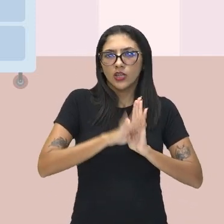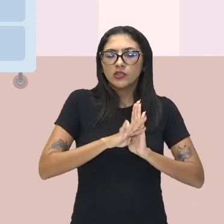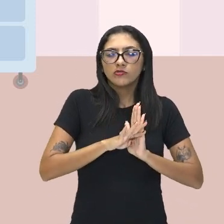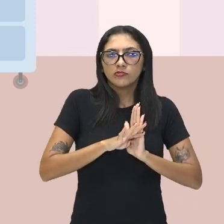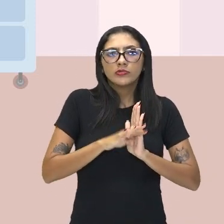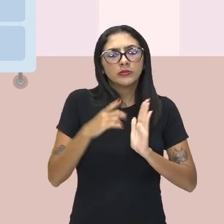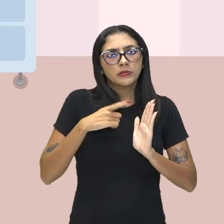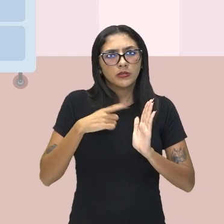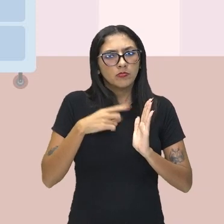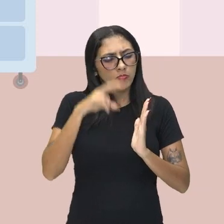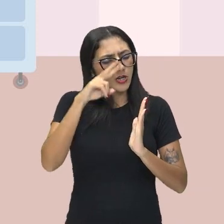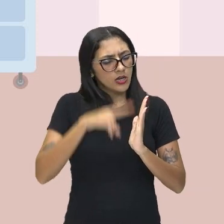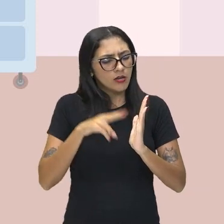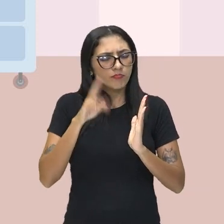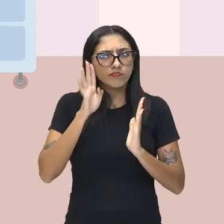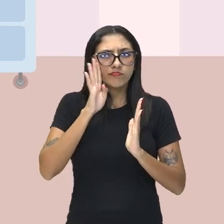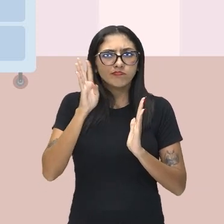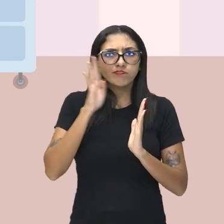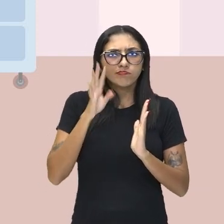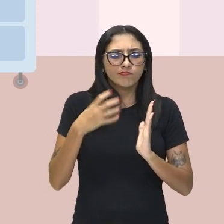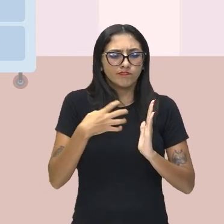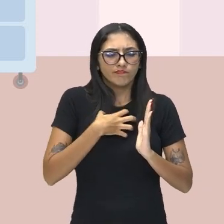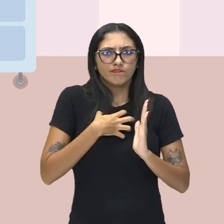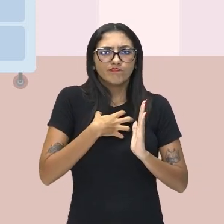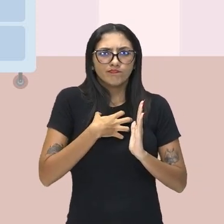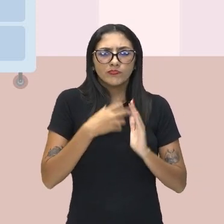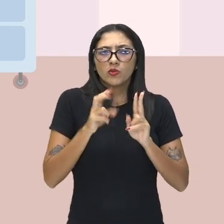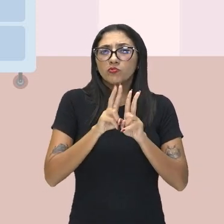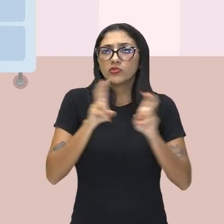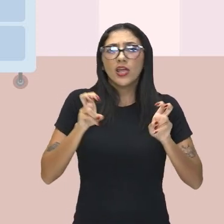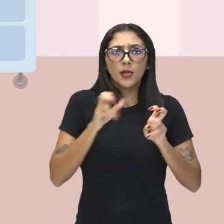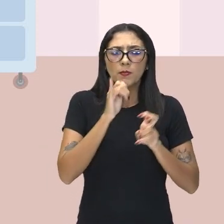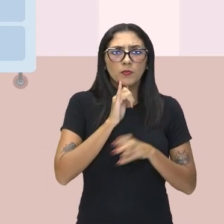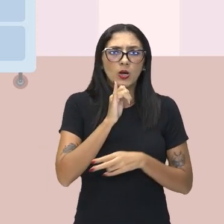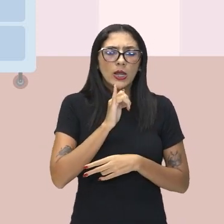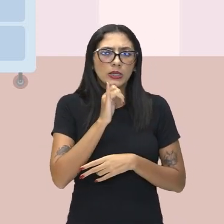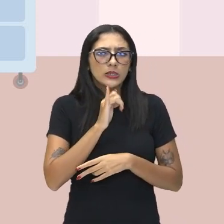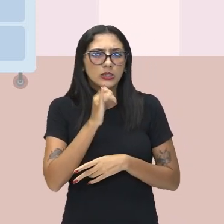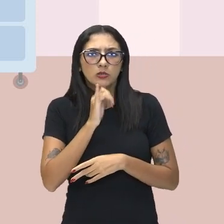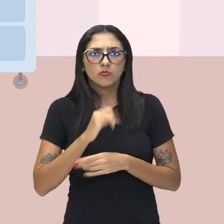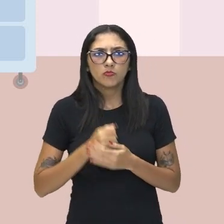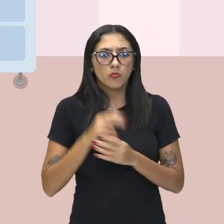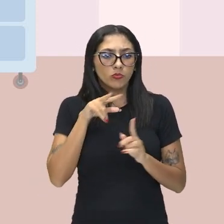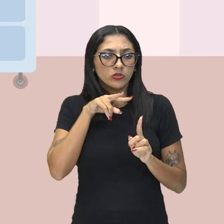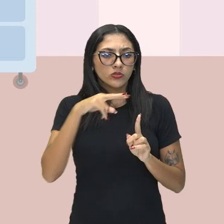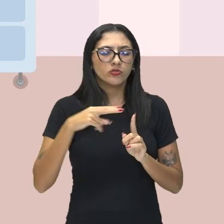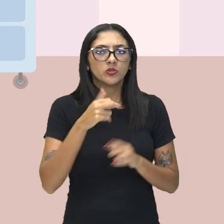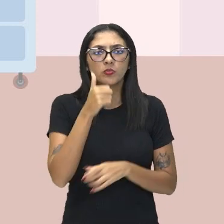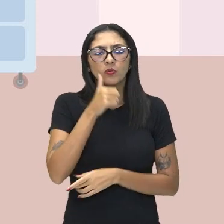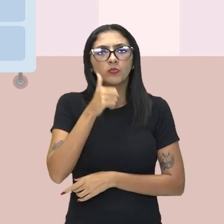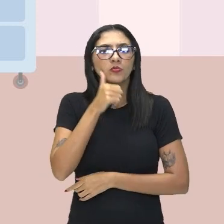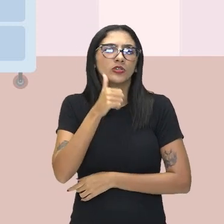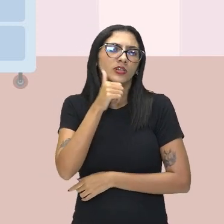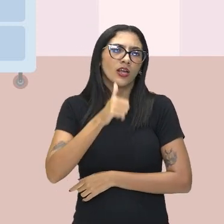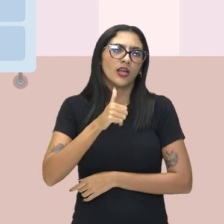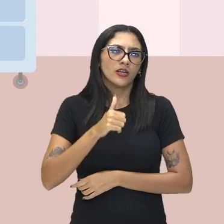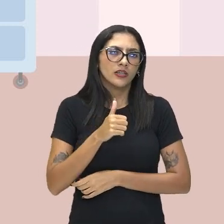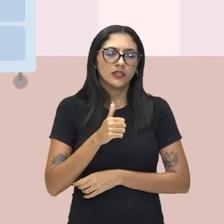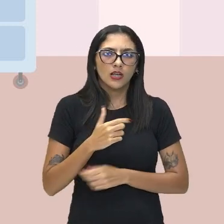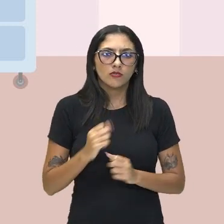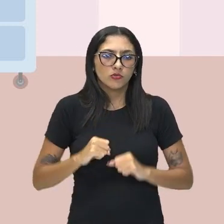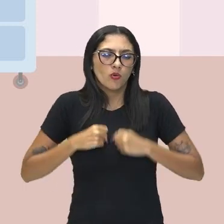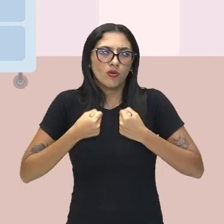uma reflexão. Vejam só que interessante a temática feminista trazida aqui no conto da Moça Tecelã, né? A